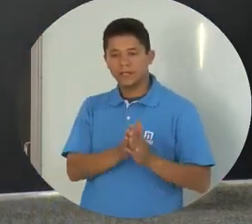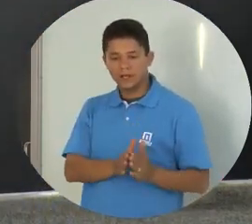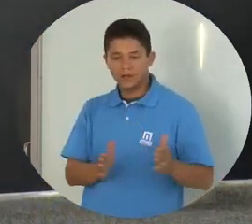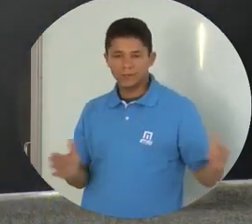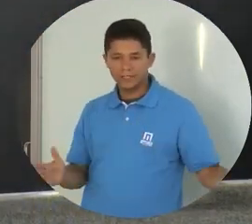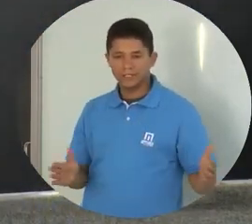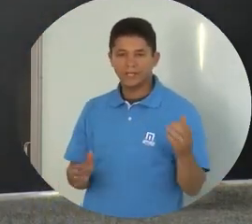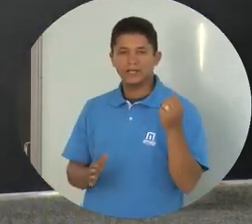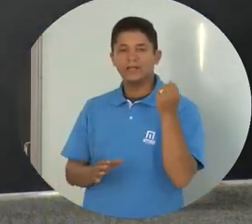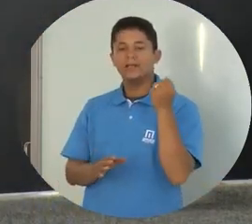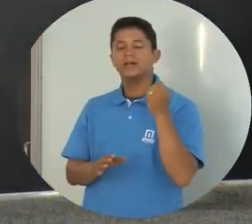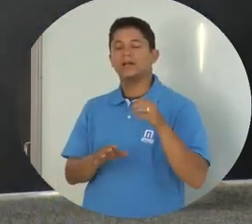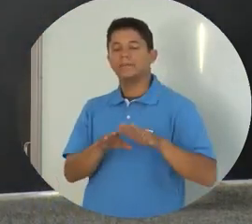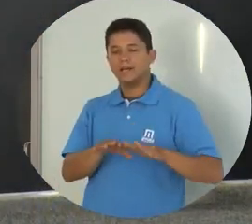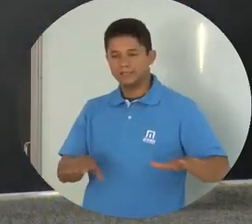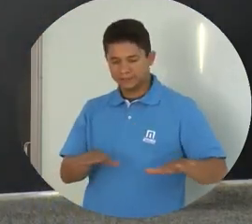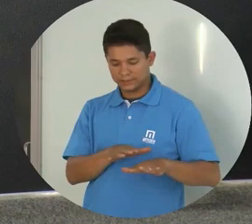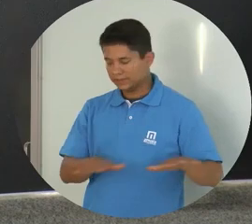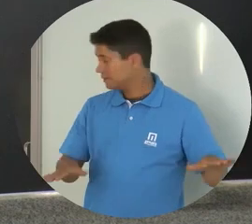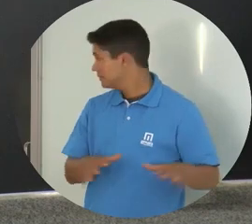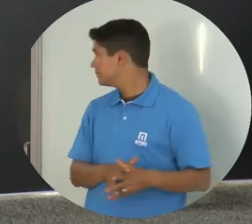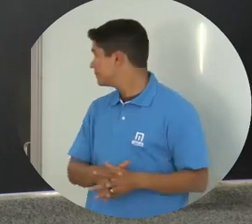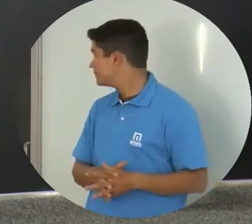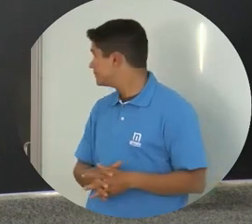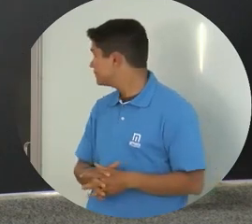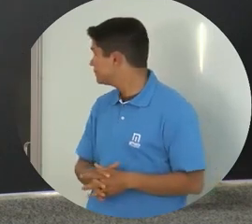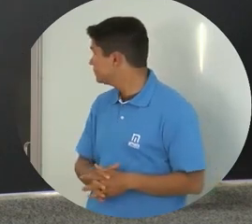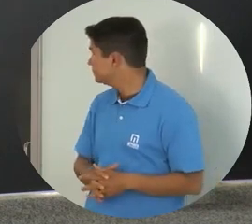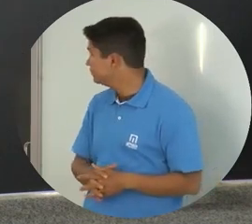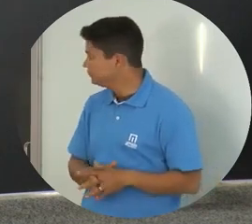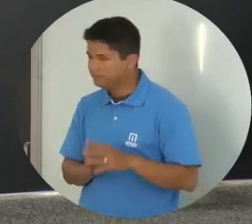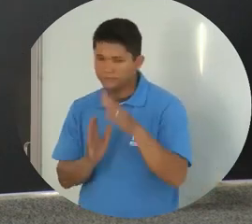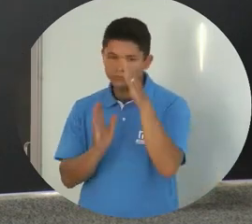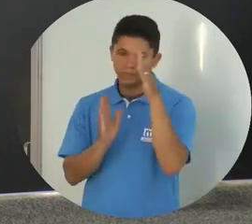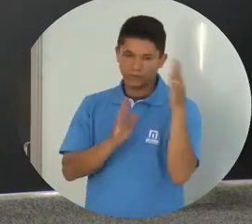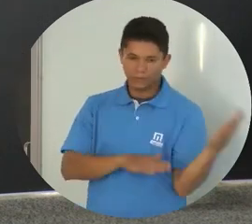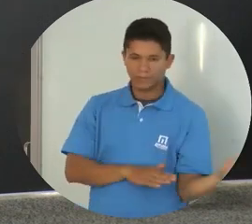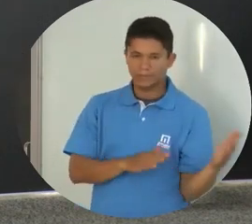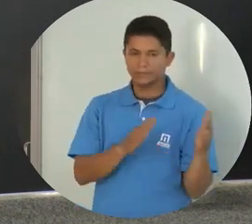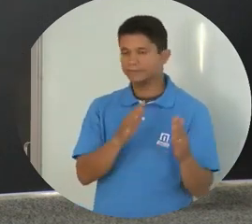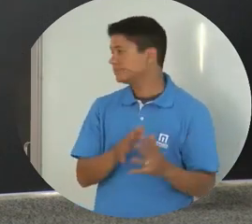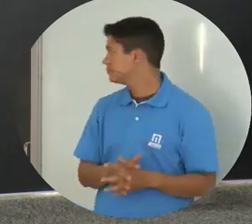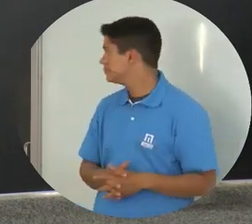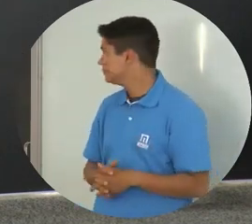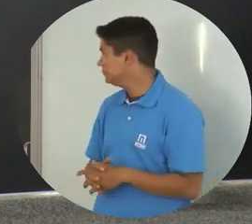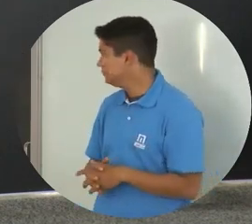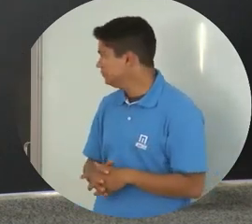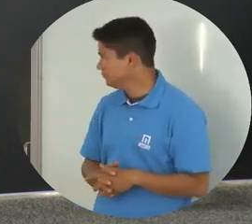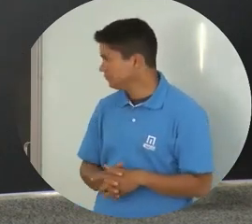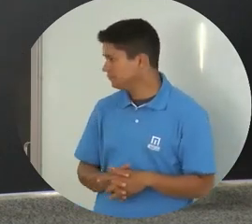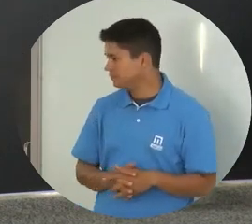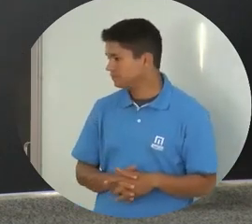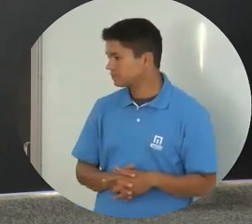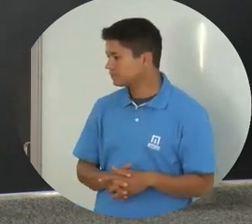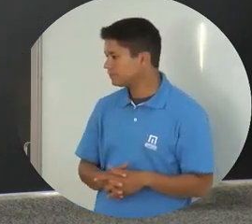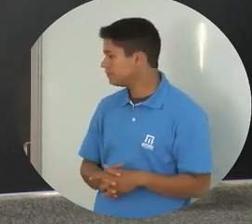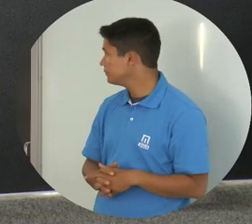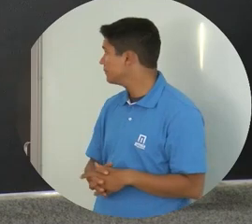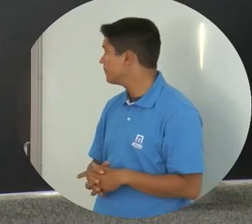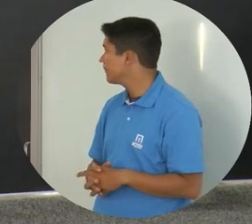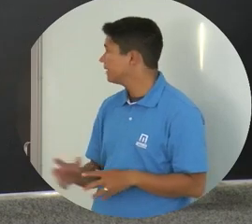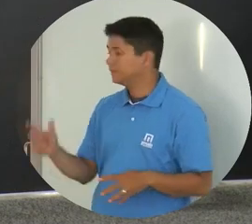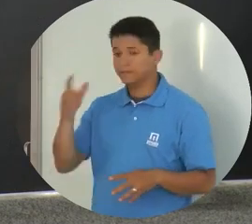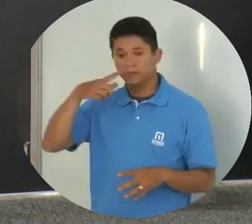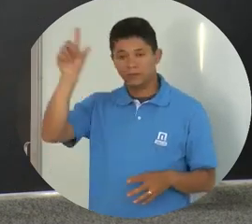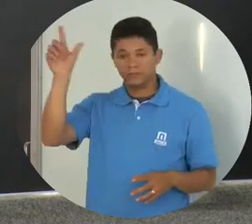verificação de tensões e tombamento. Mais um, Carolina, por favor. Uma